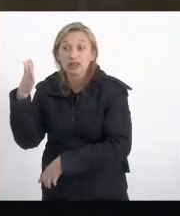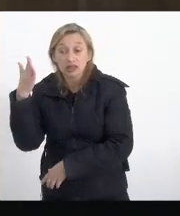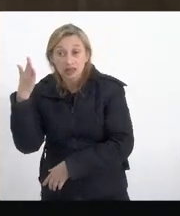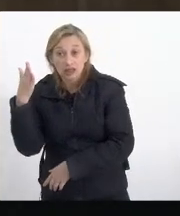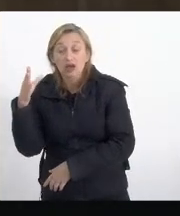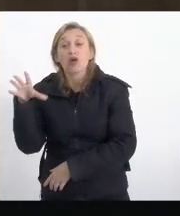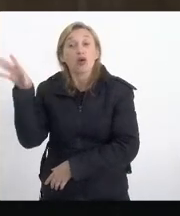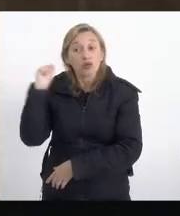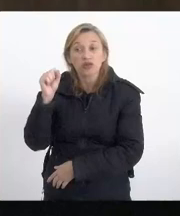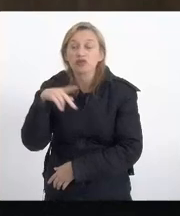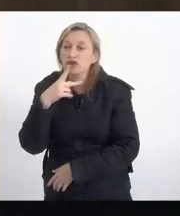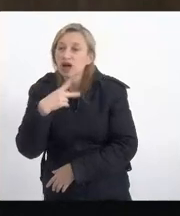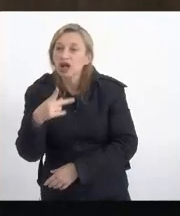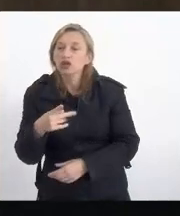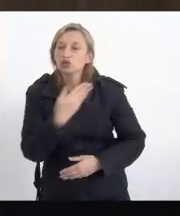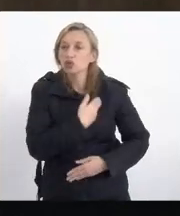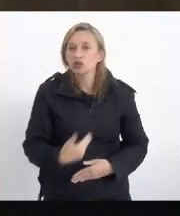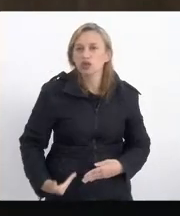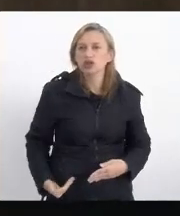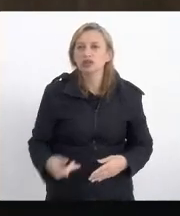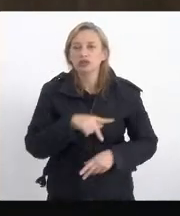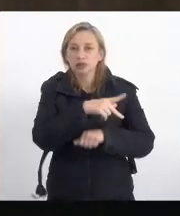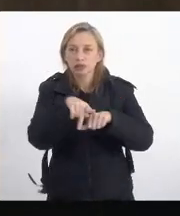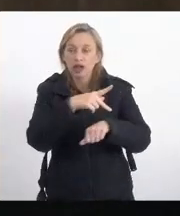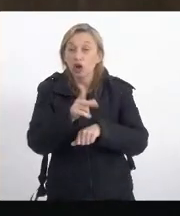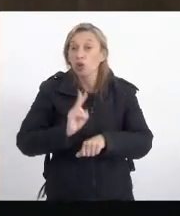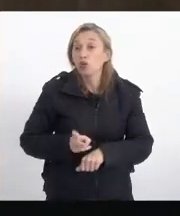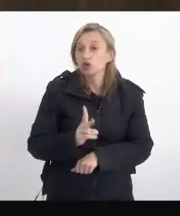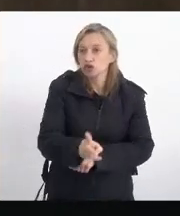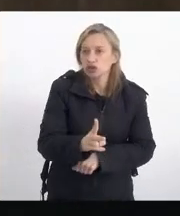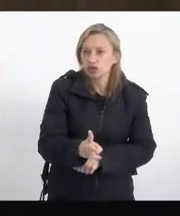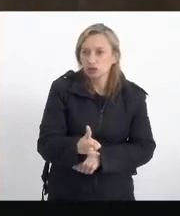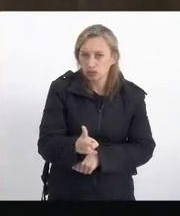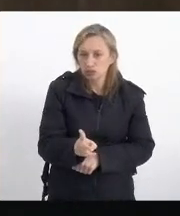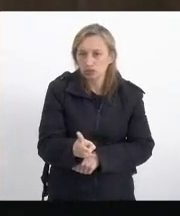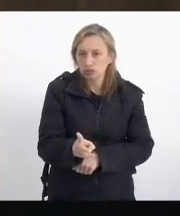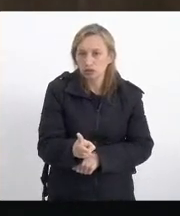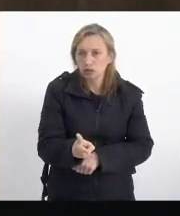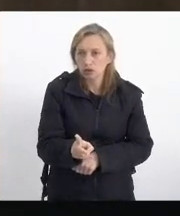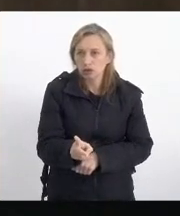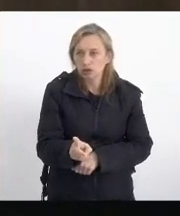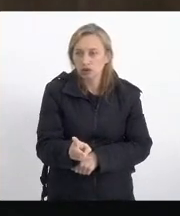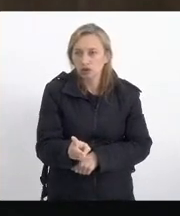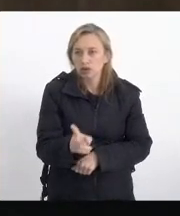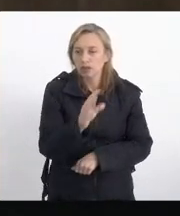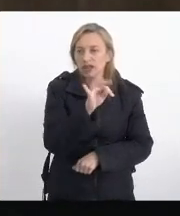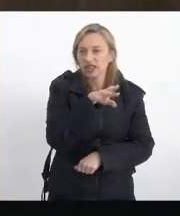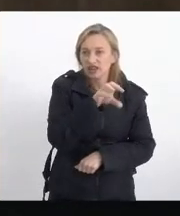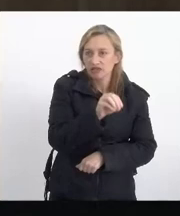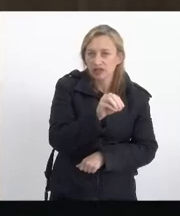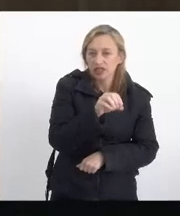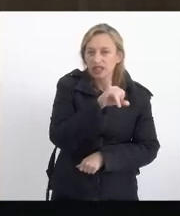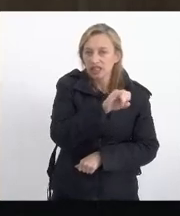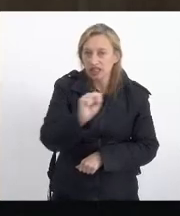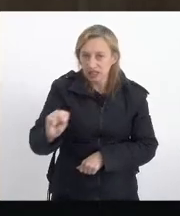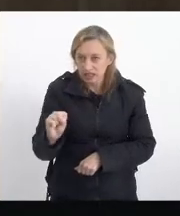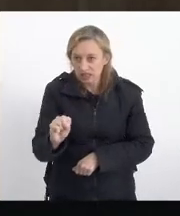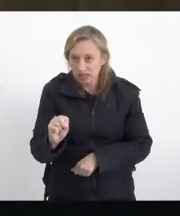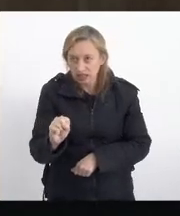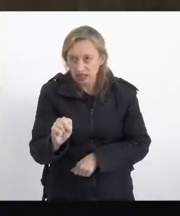falar. Enquanto os governantes desse país continuarem denominando o benefício do